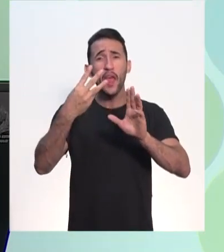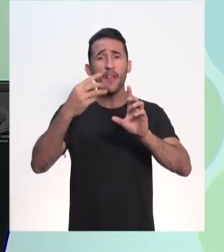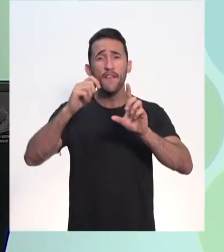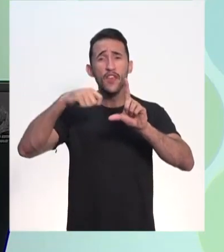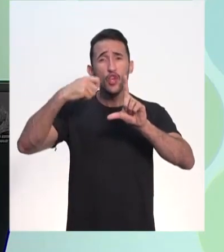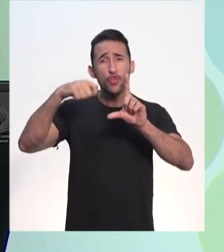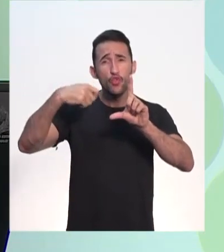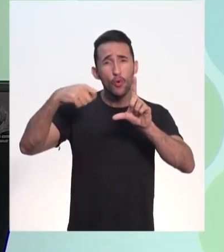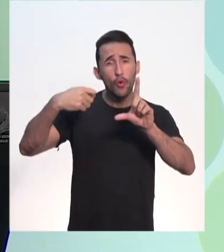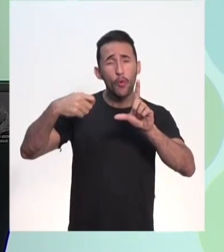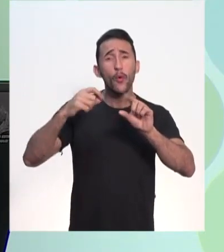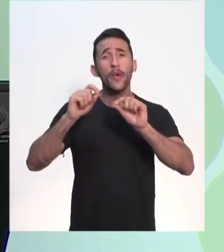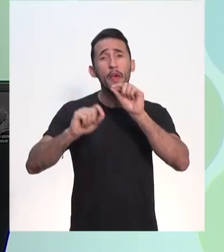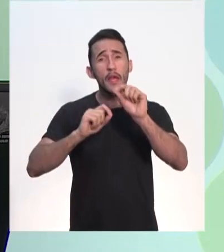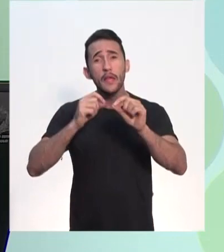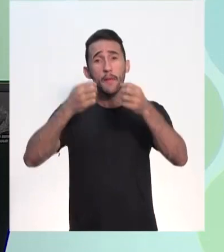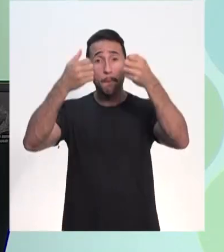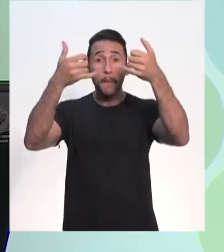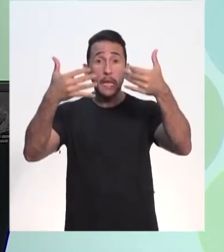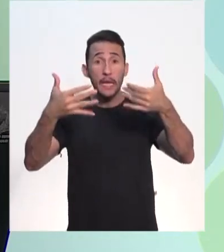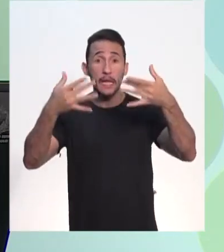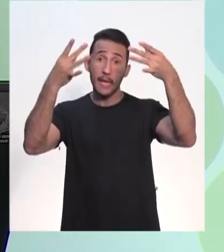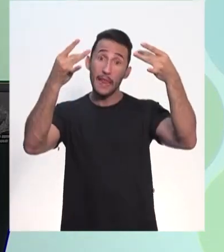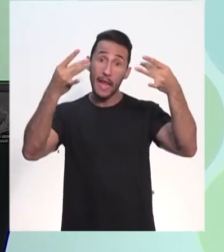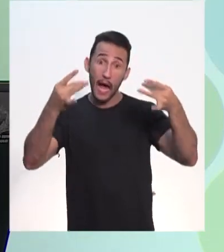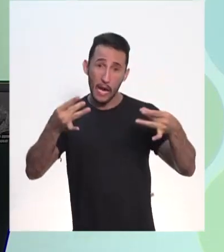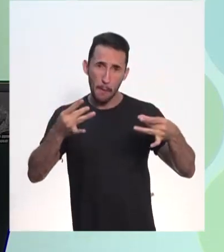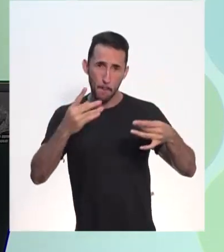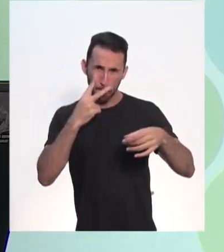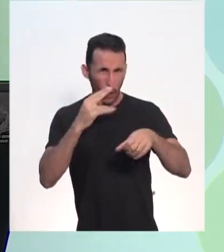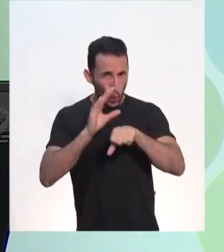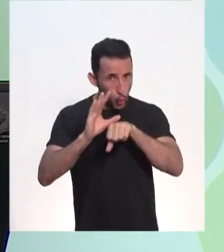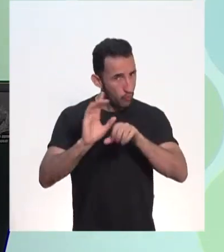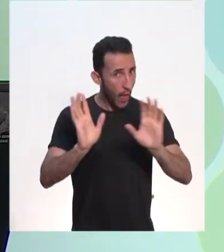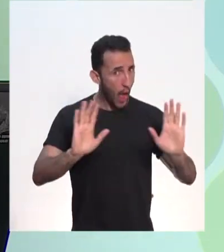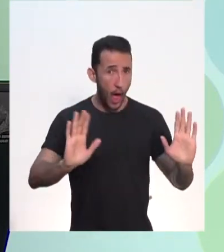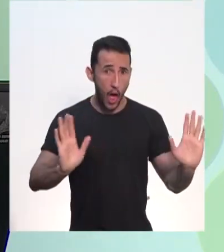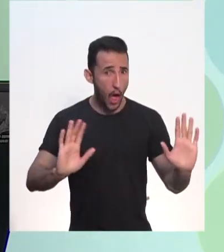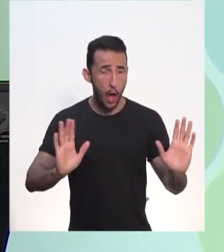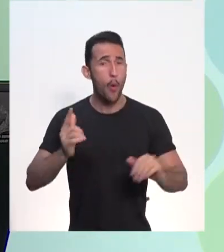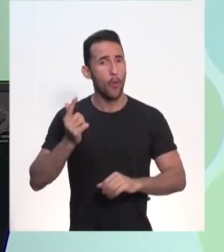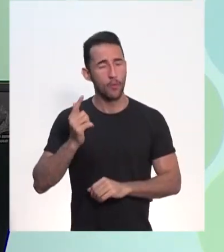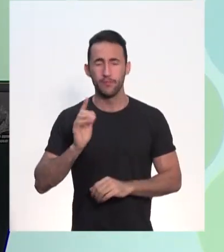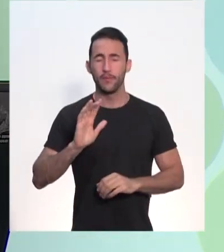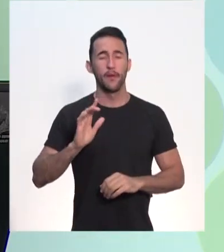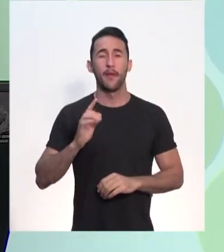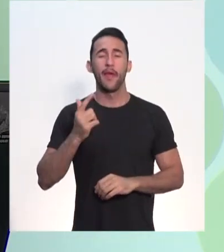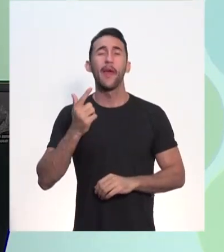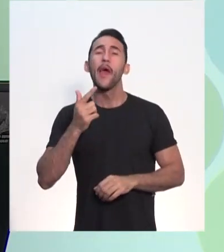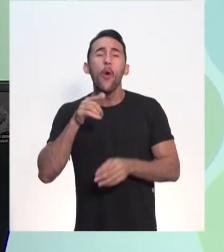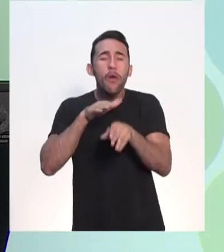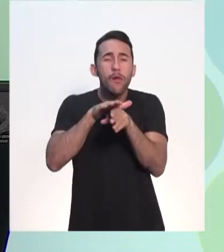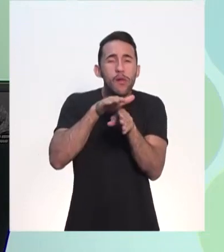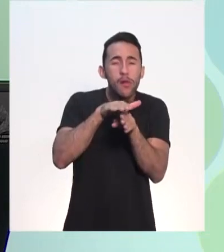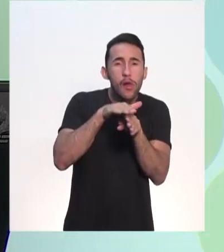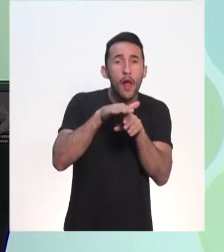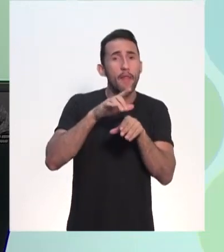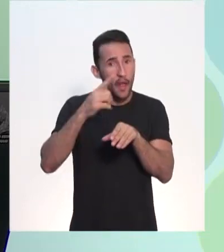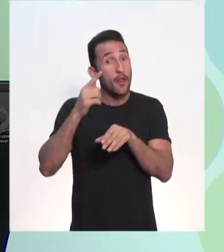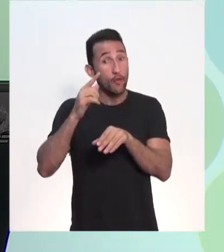ponto que nós destacamos aí na apresentação é um apoio para a utilização da ferramenta Teams. Os